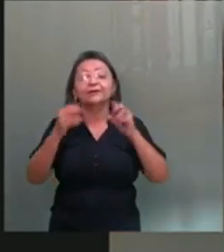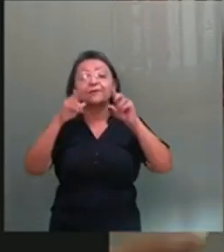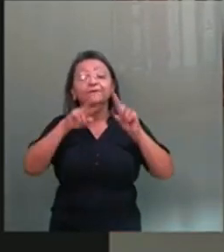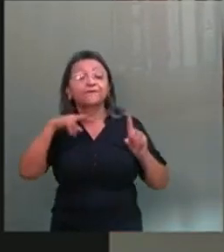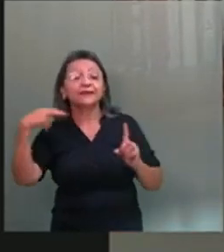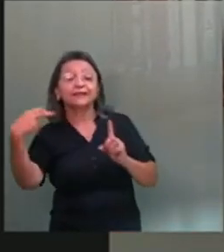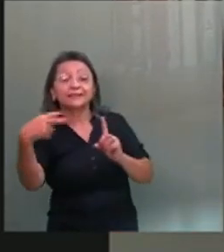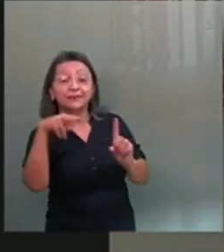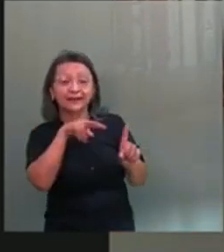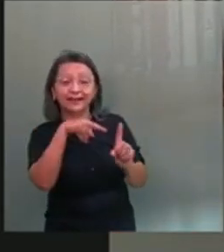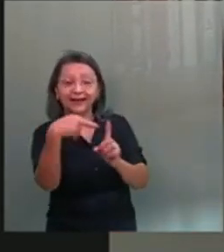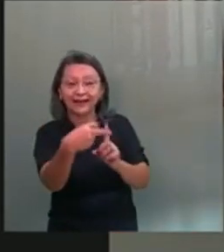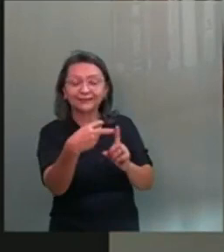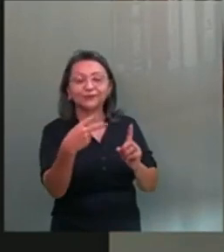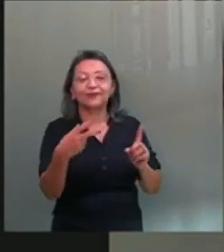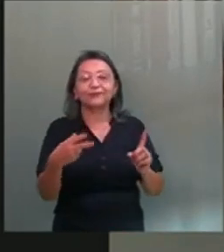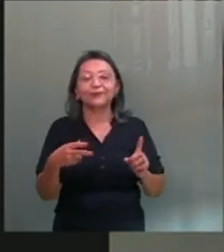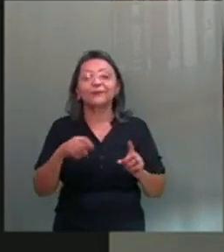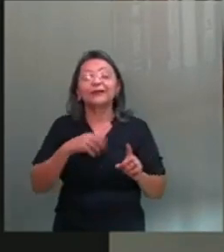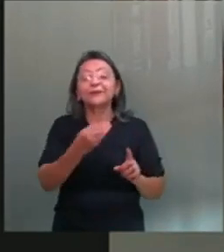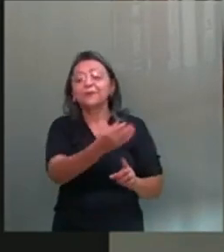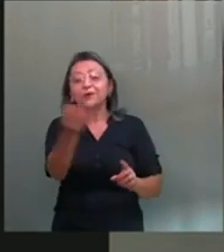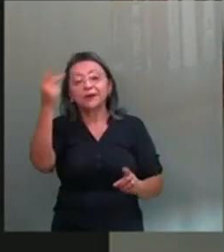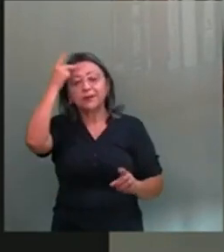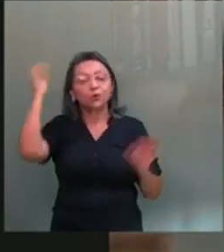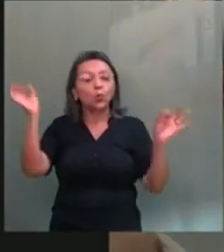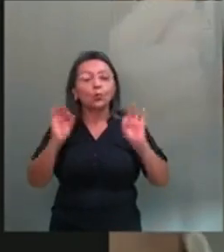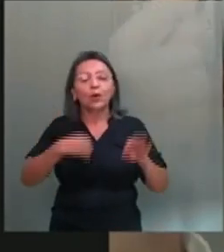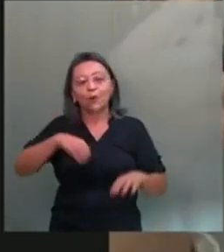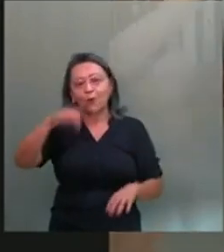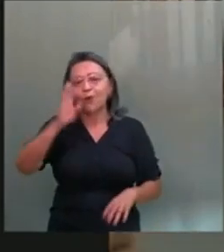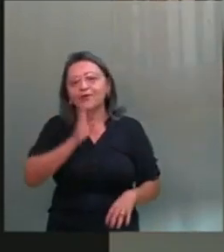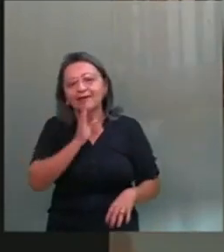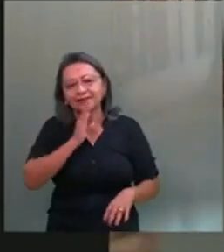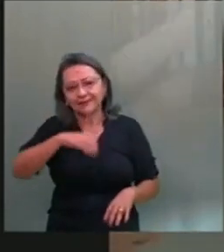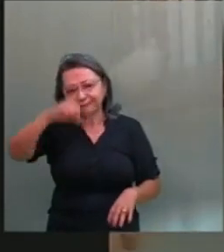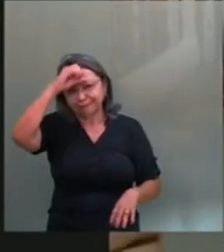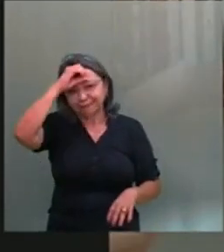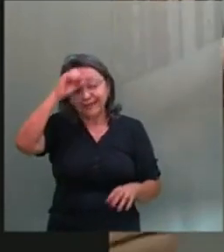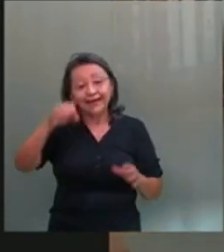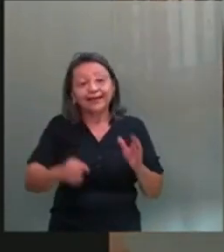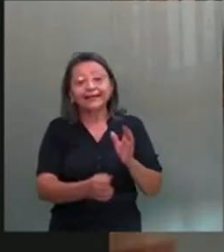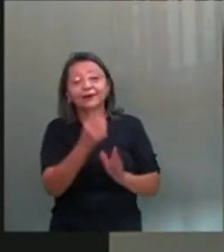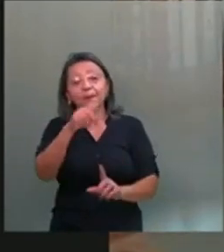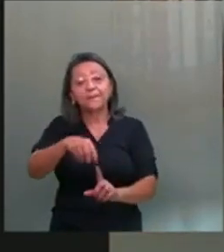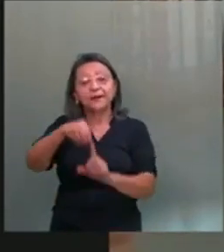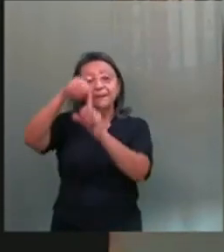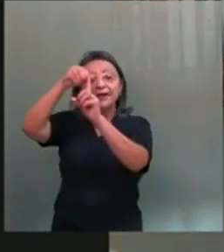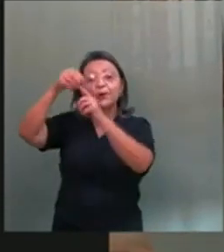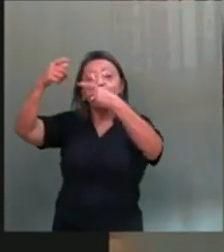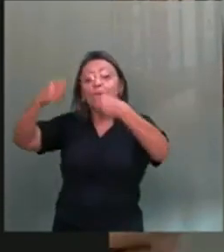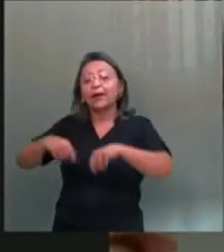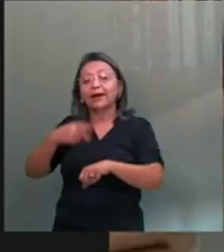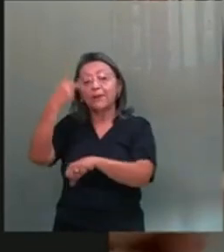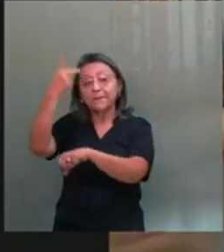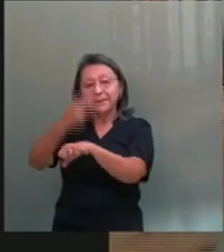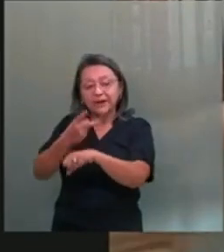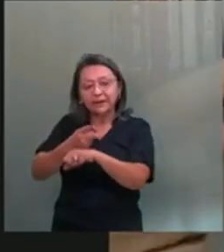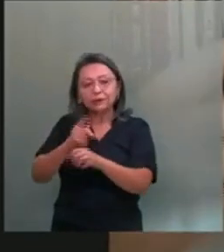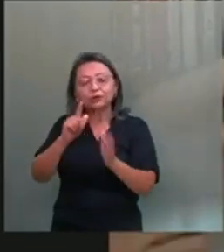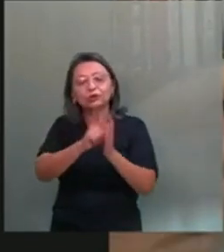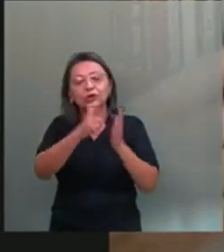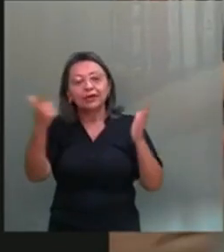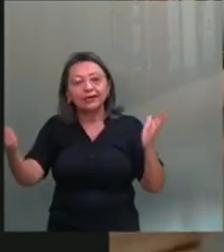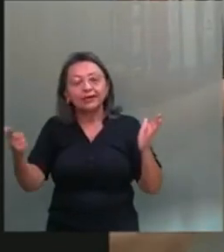a isso que nem muitas pessoas não têm conhecimento. Entre elas, o primeiro lugar no prêmio